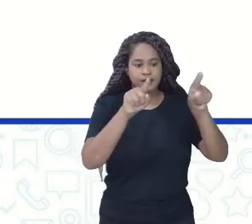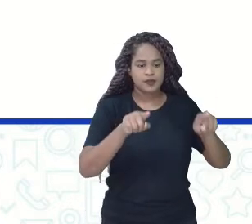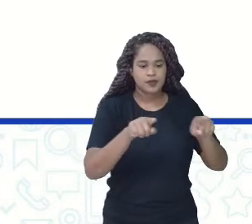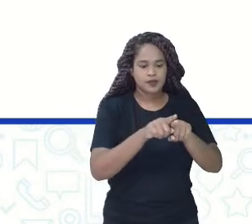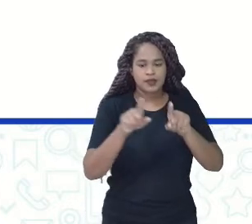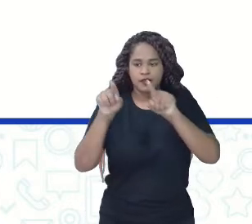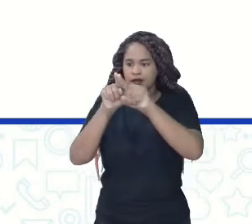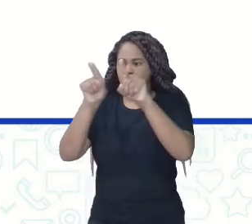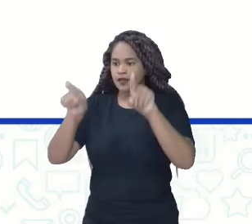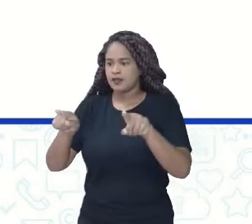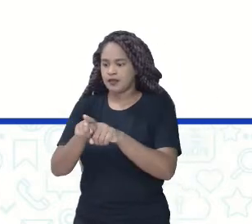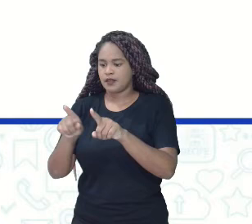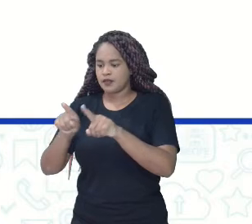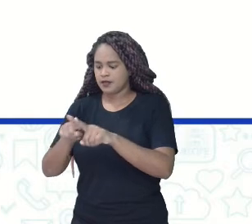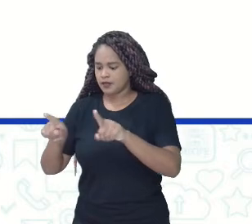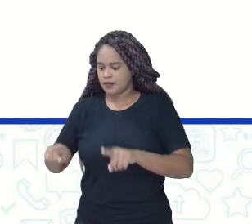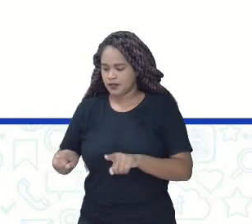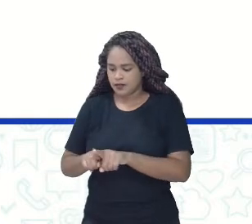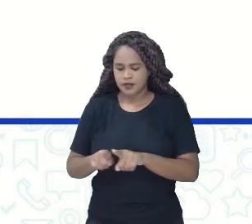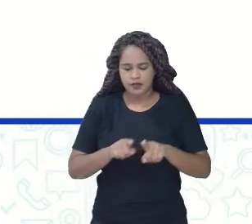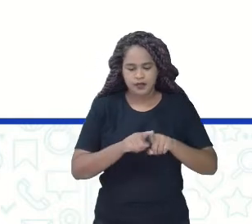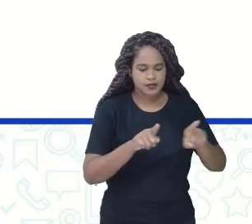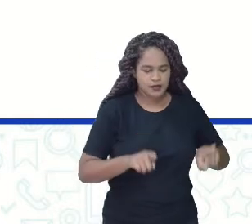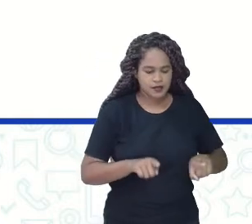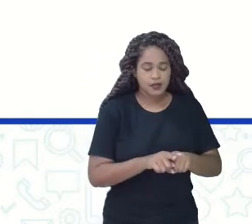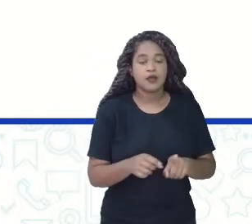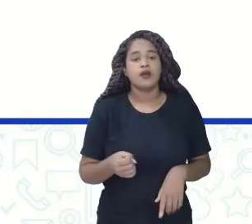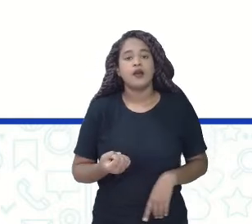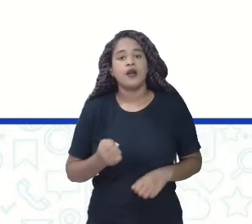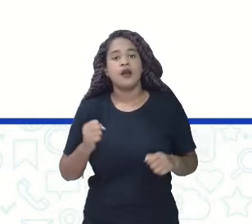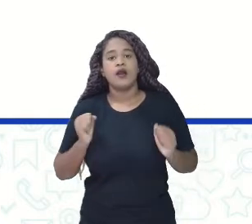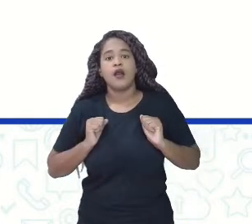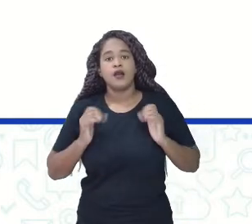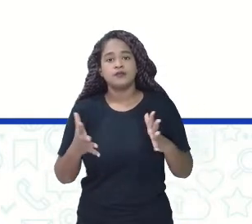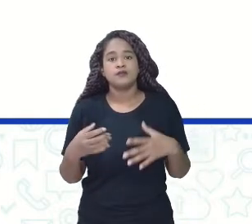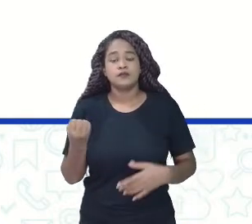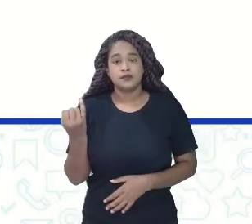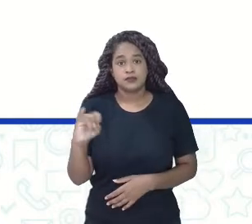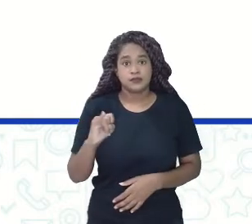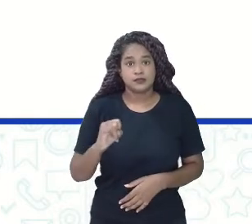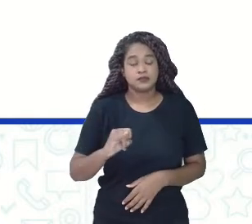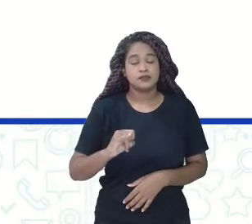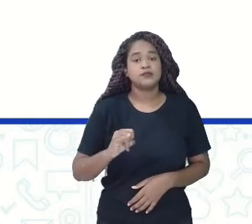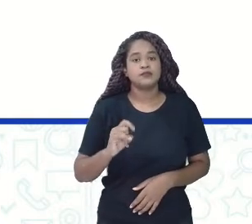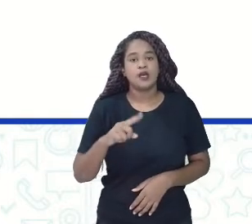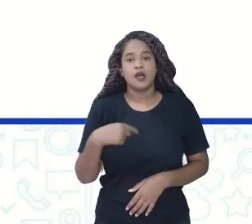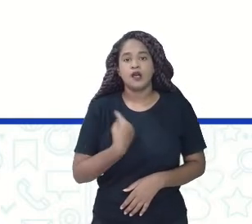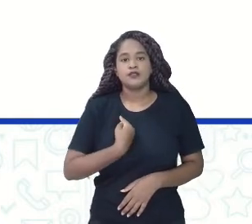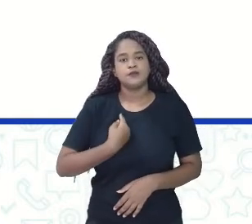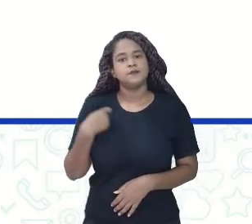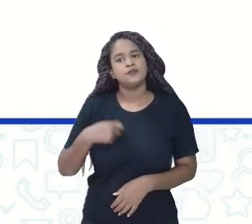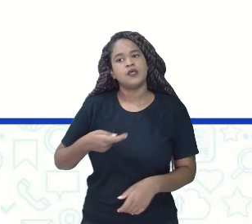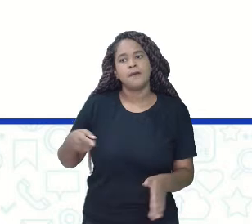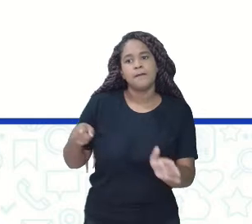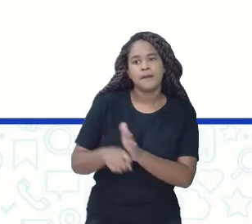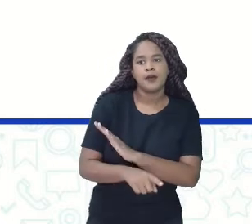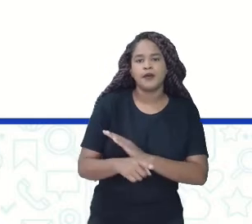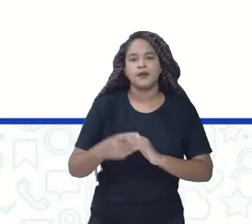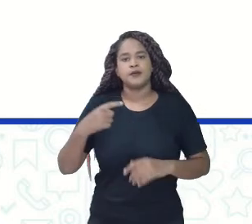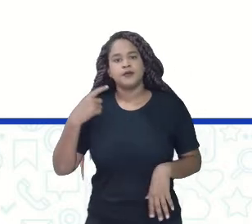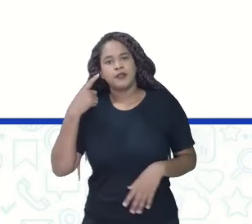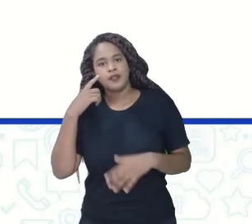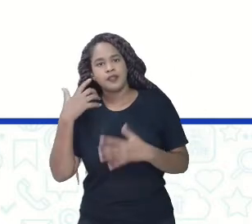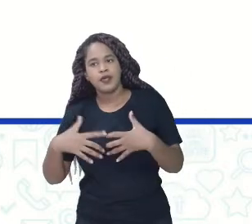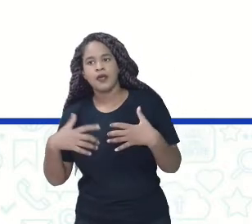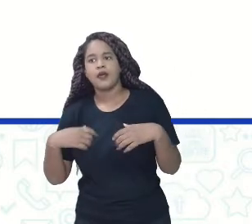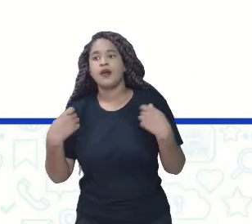vai tomar. E toda vez que a gente precisa perguntar alguma coisa para atender uma condição ou atender outra condição,